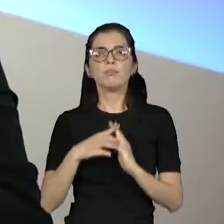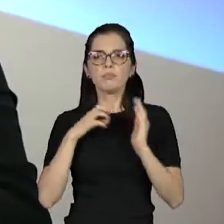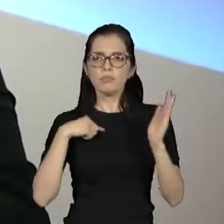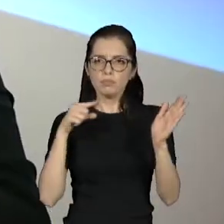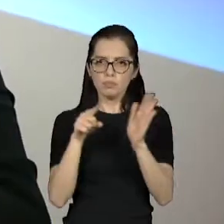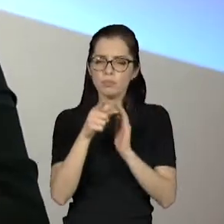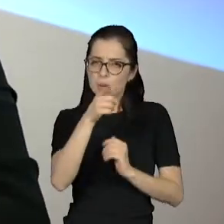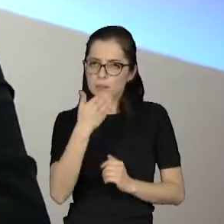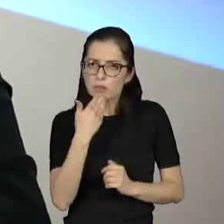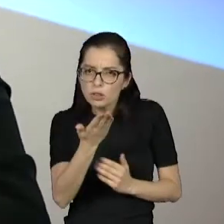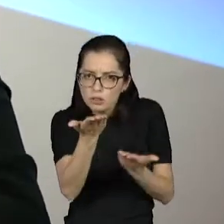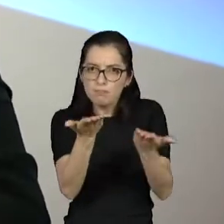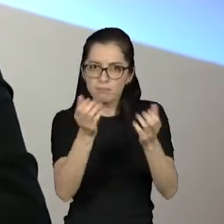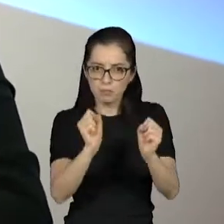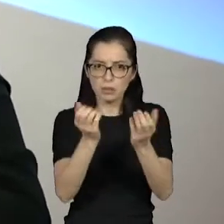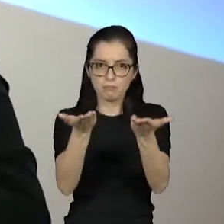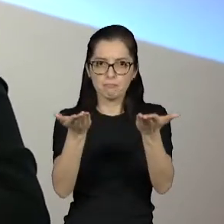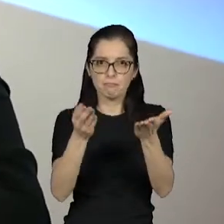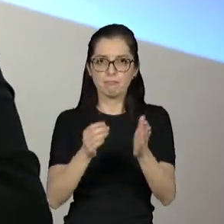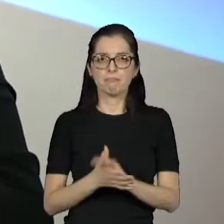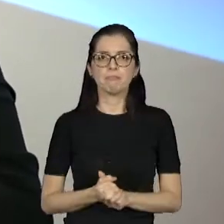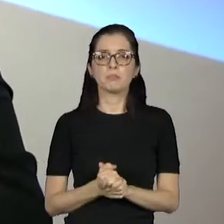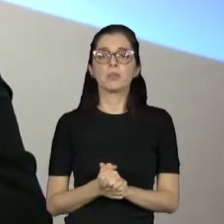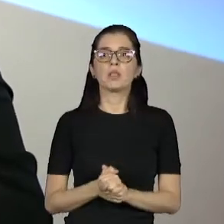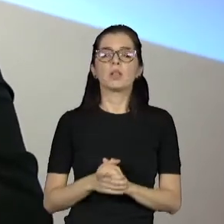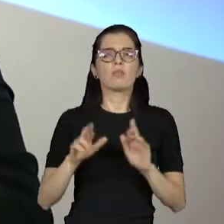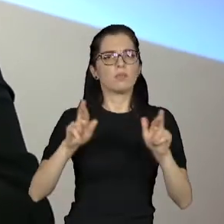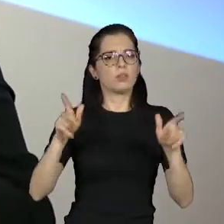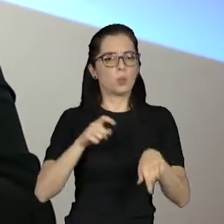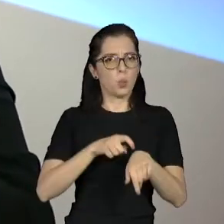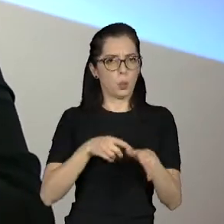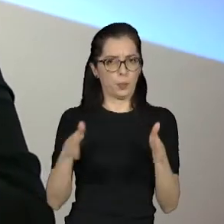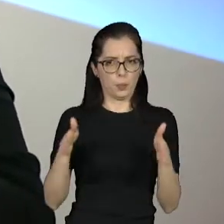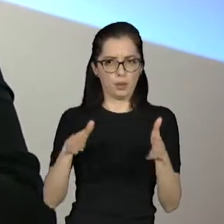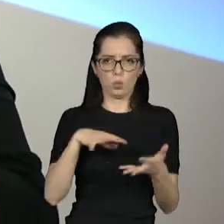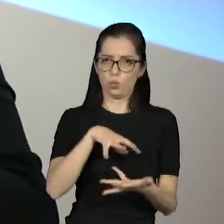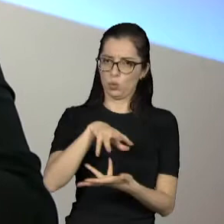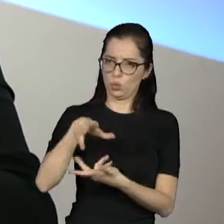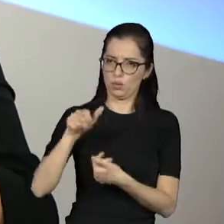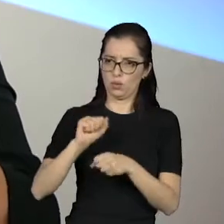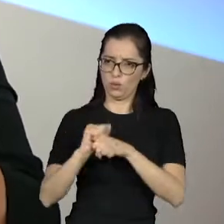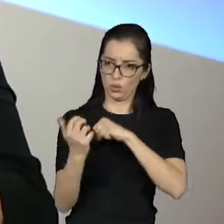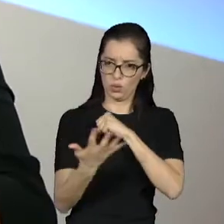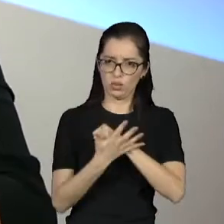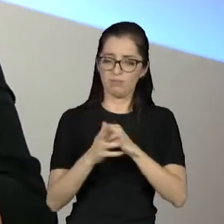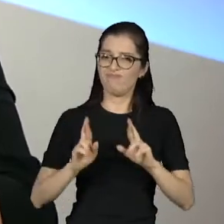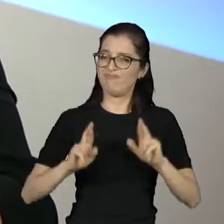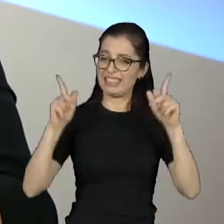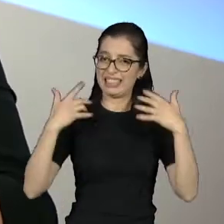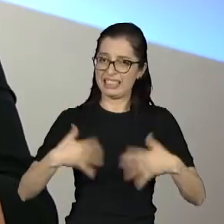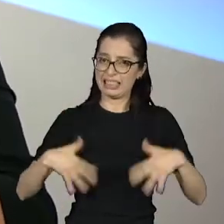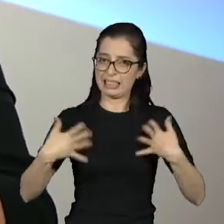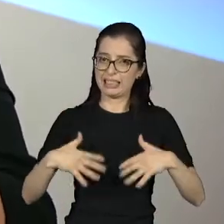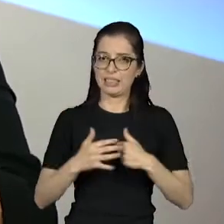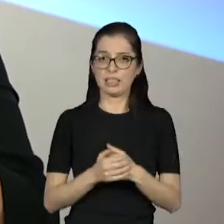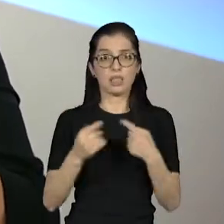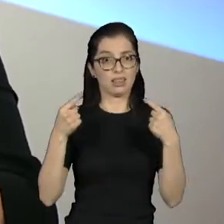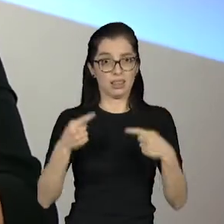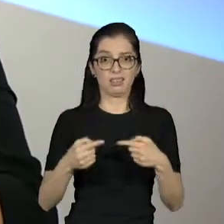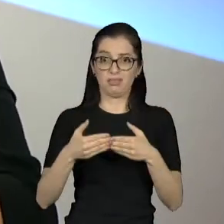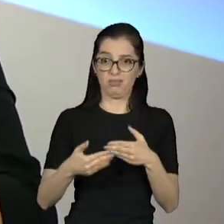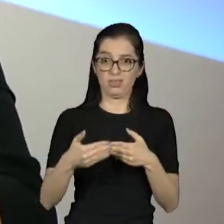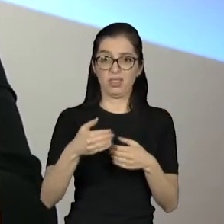Nós vivemos um momento muito atípico no mundo, que é a pandemia. Eu queria saber até que ponto a pandemia desafia os ambientalistas